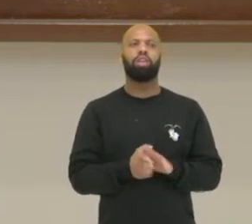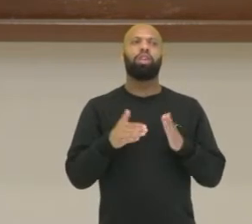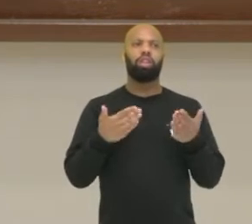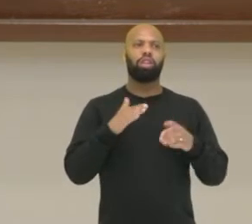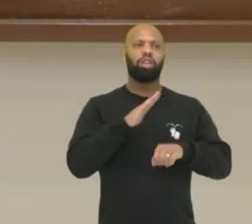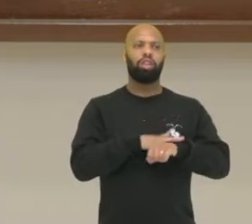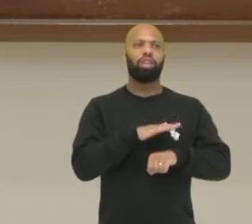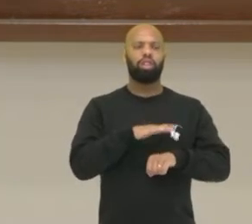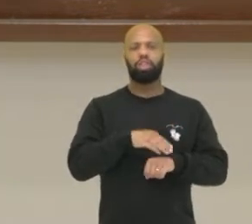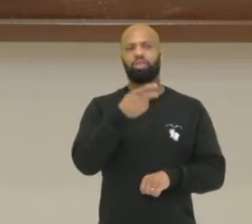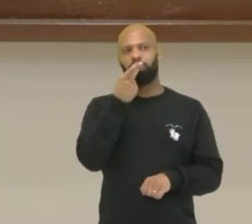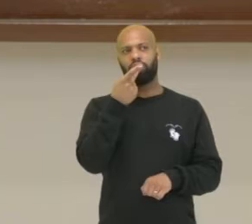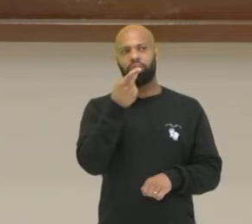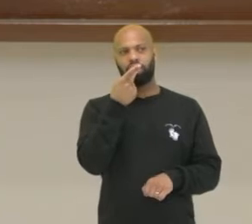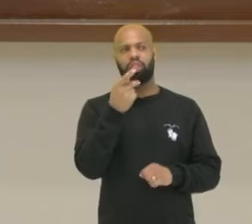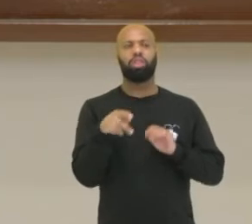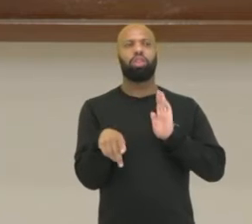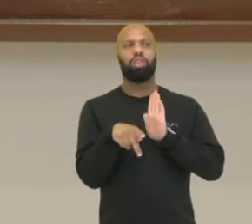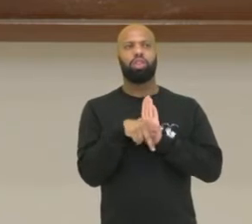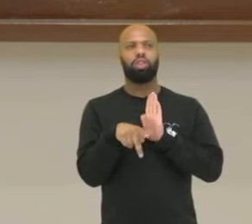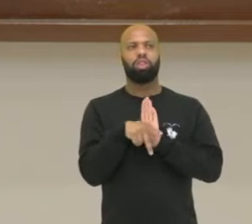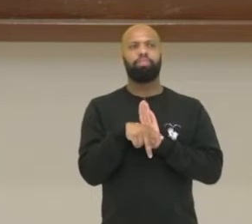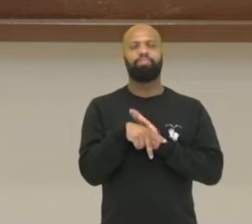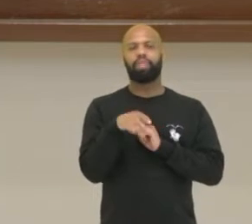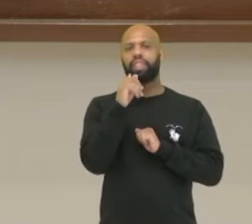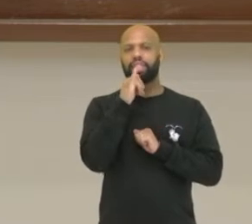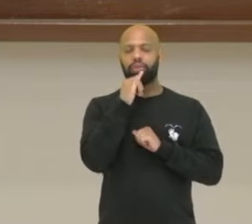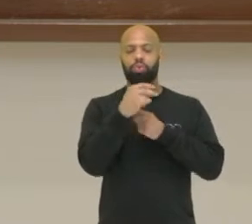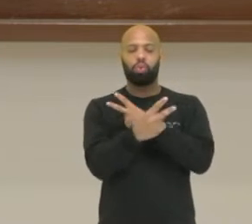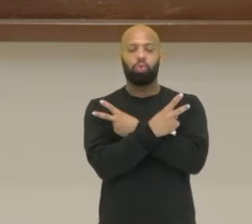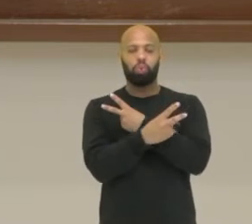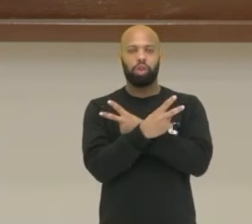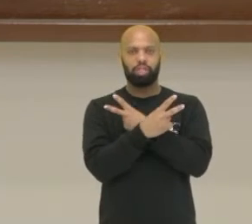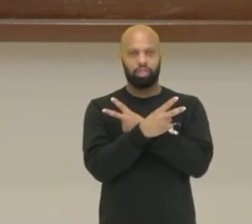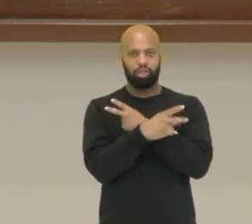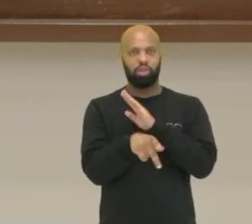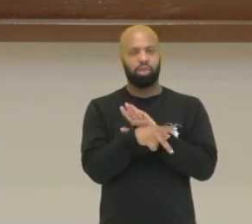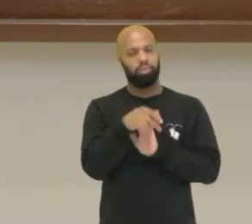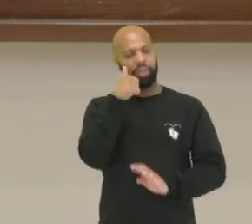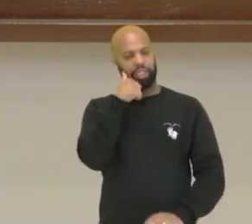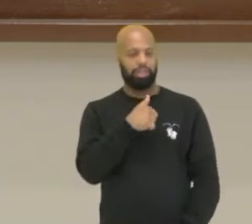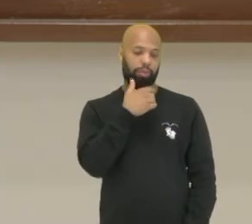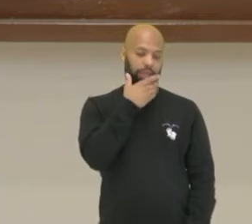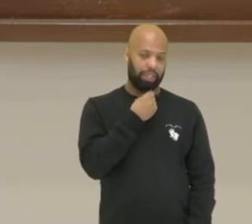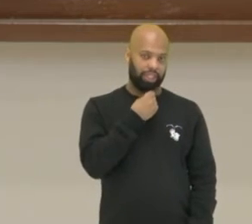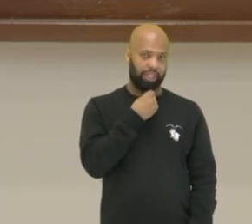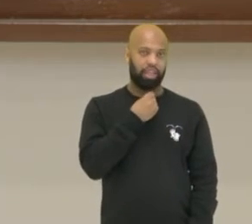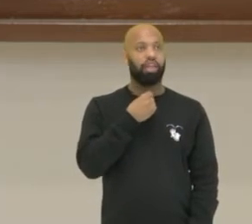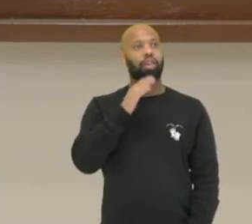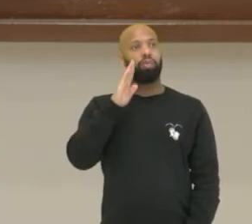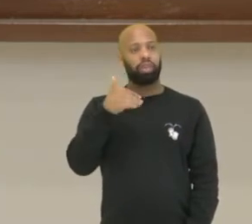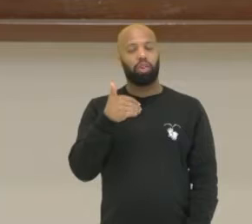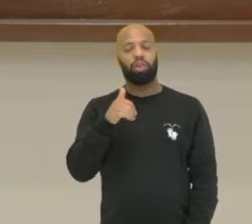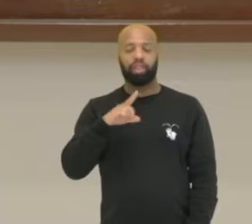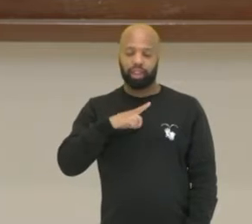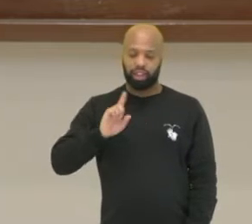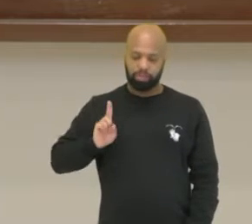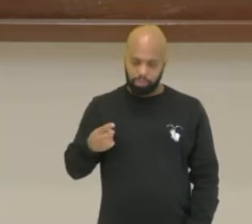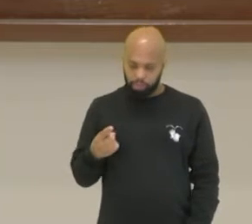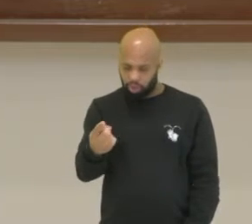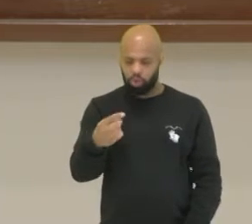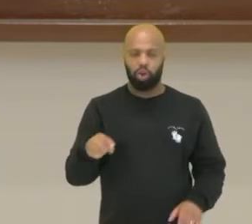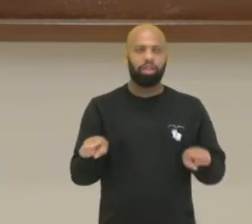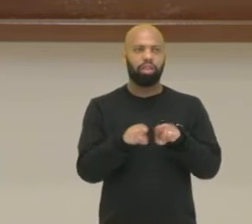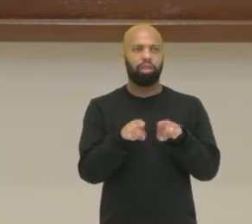quando estamos falando de cromossomos sexuais, espermatozoides e